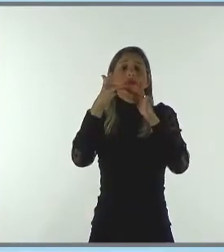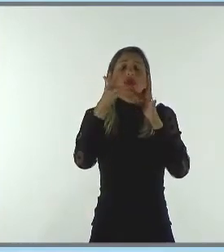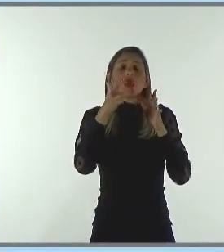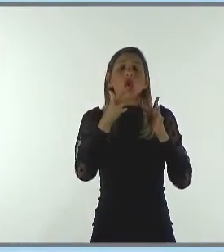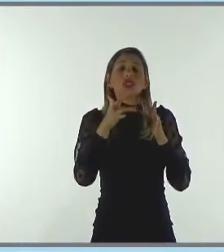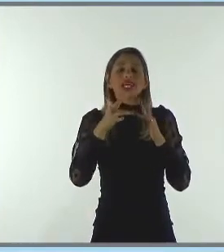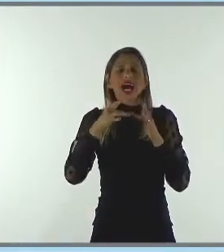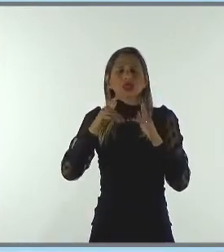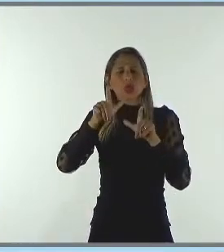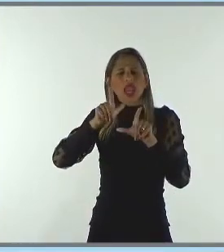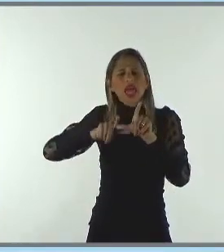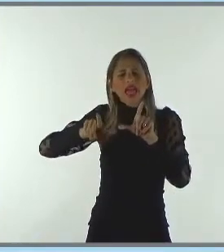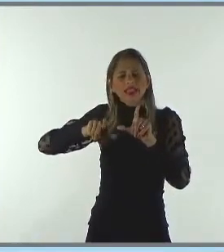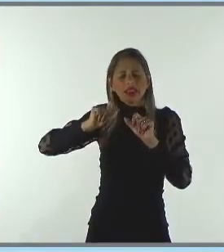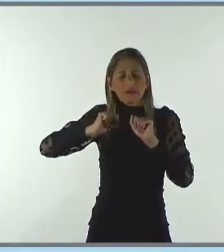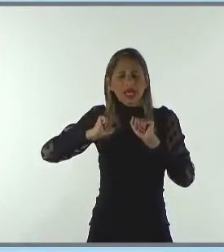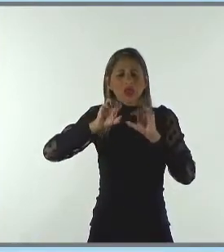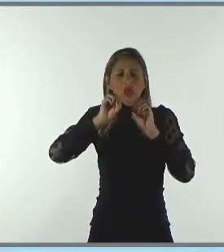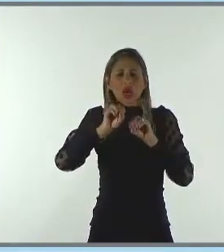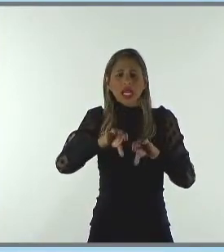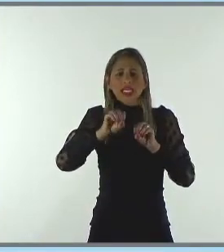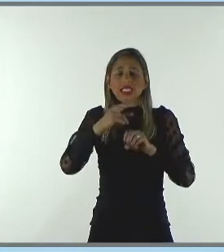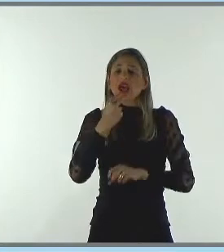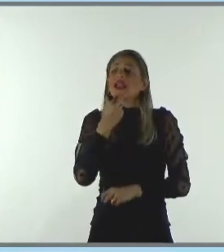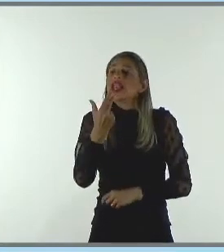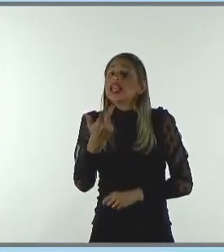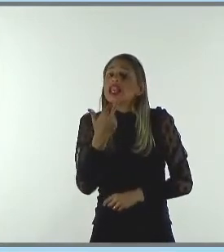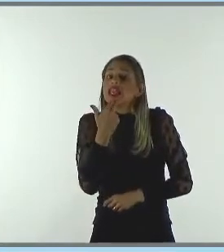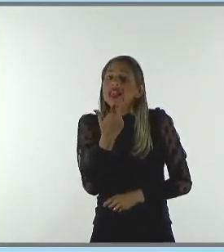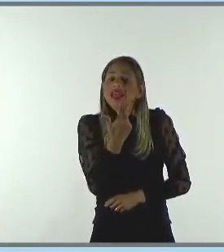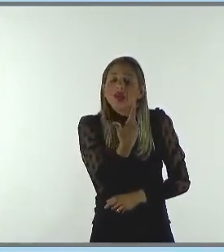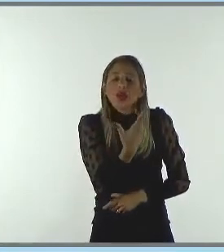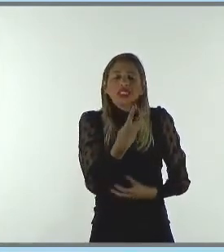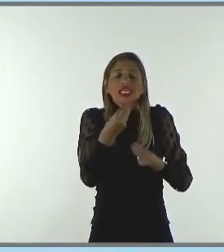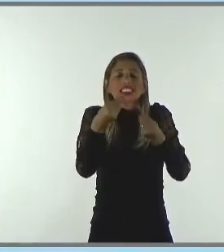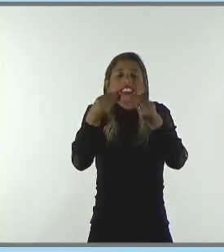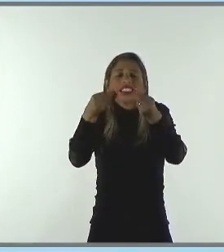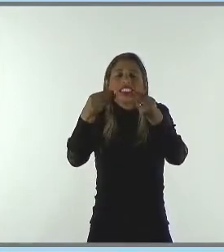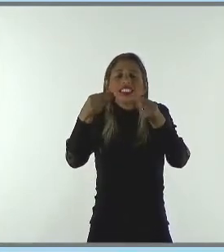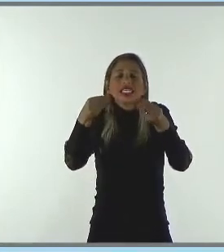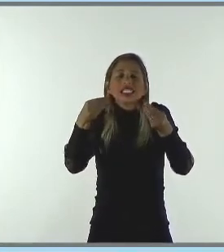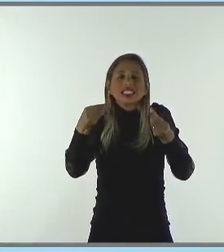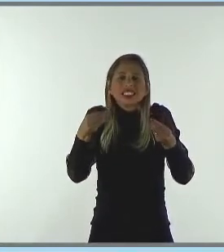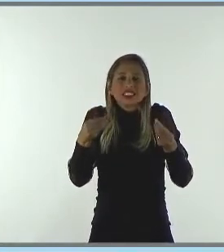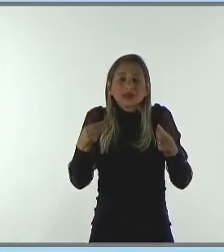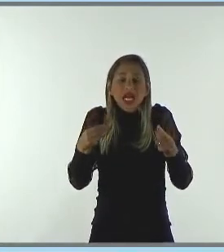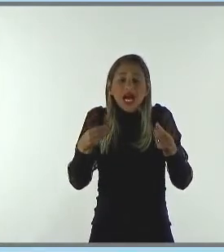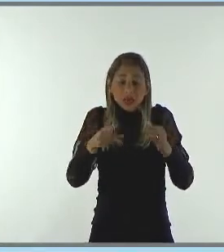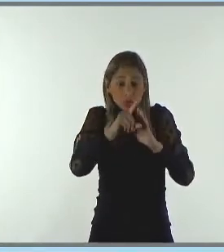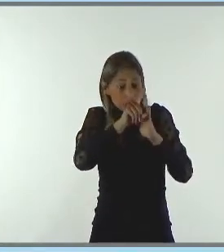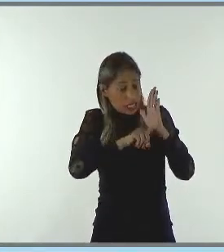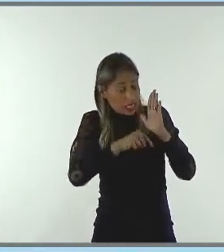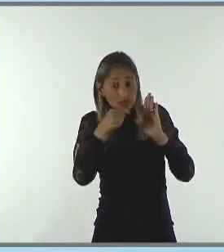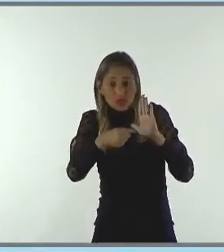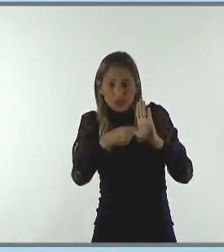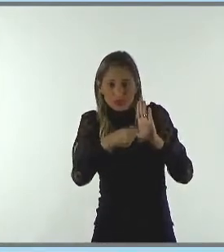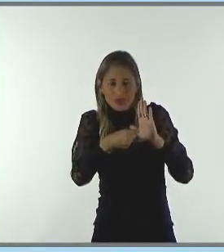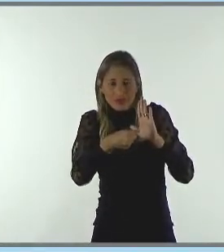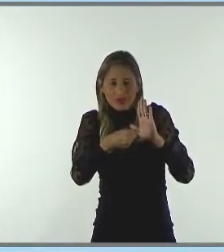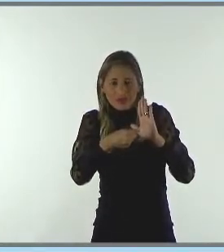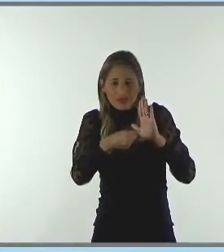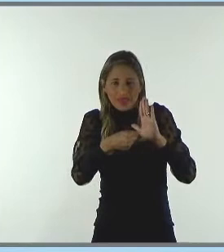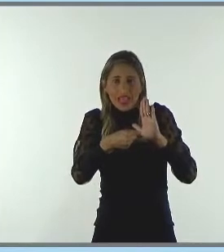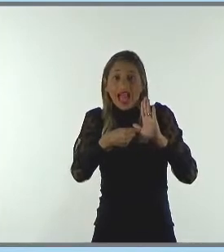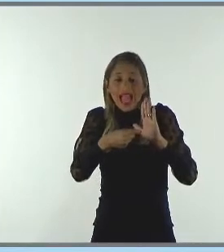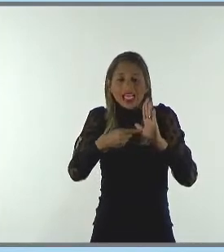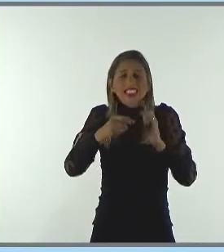de letramento, do ensino da língua, da variação da sensibilidade diante do texto artístico. Então, esse